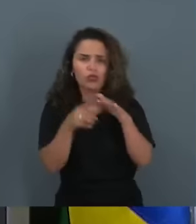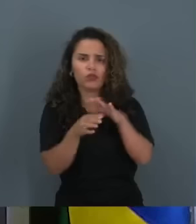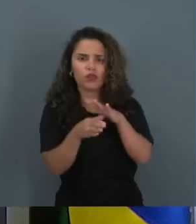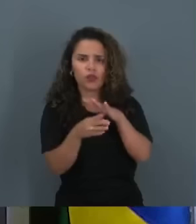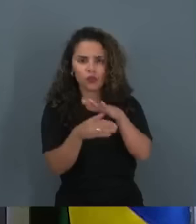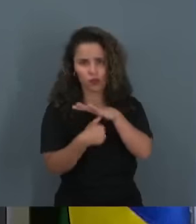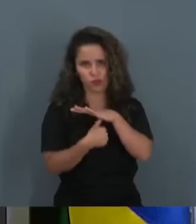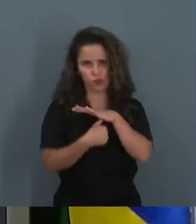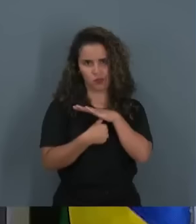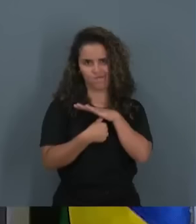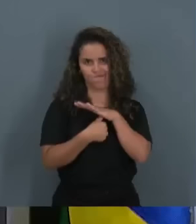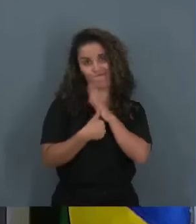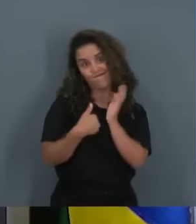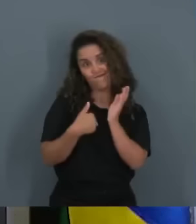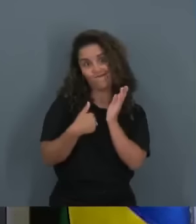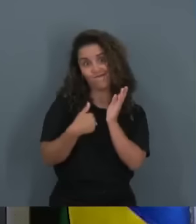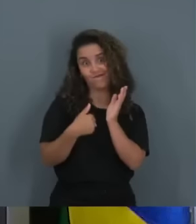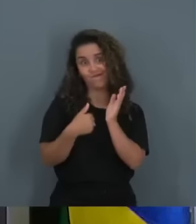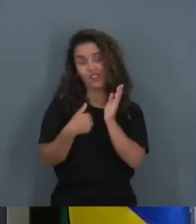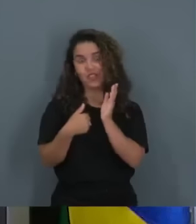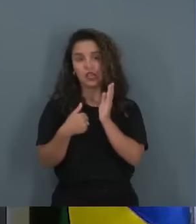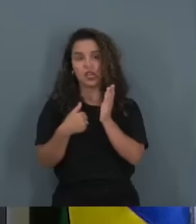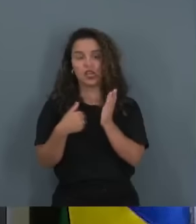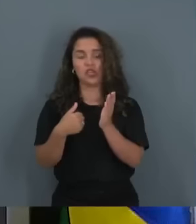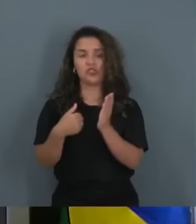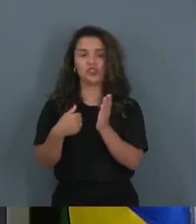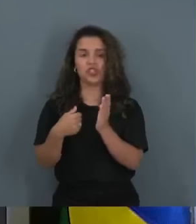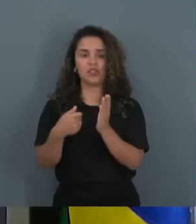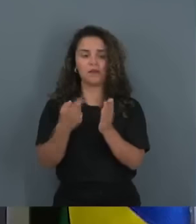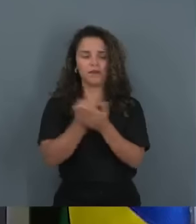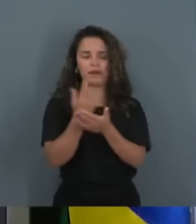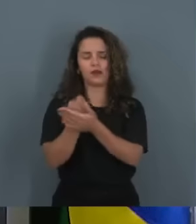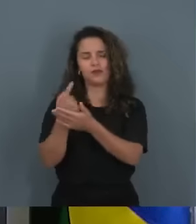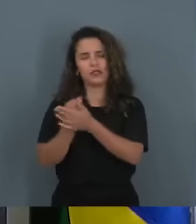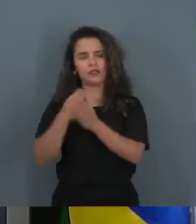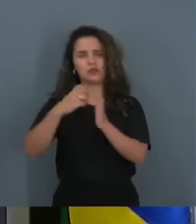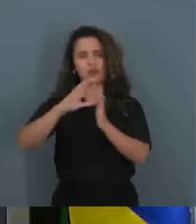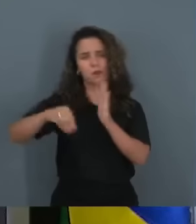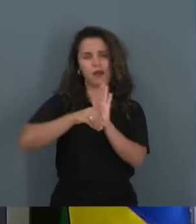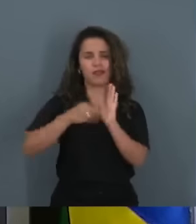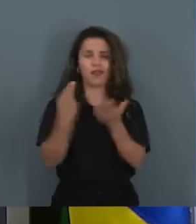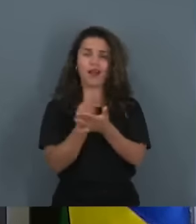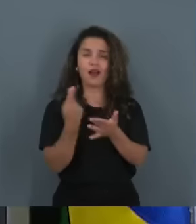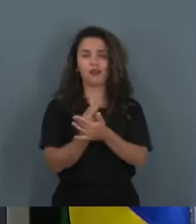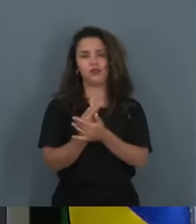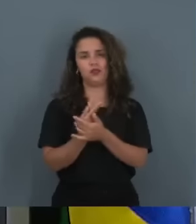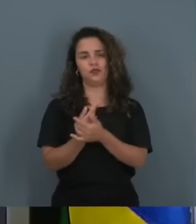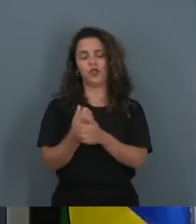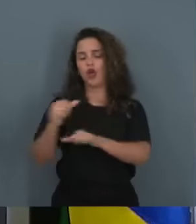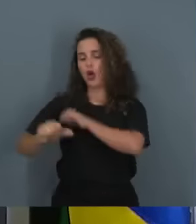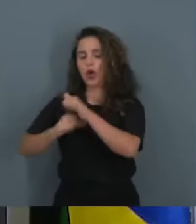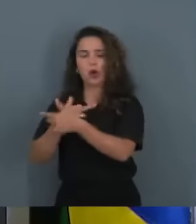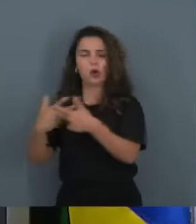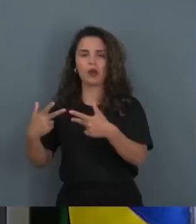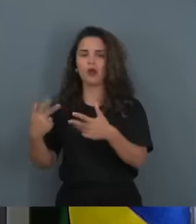corrupção, de desvio de emenda, de coisa errada. A perseguição é meramente